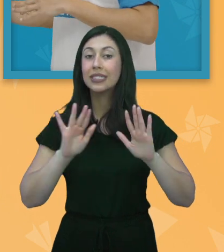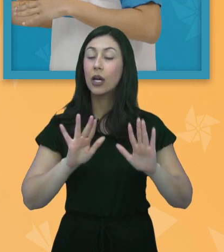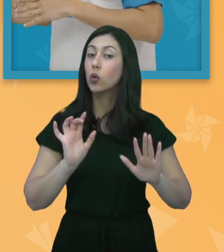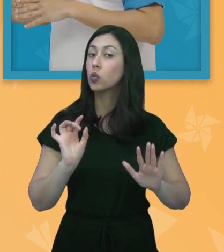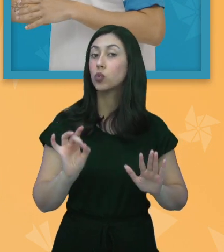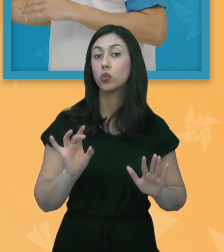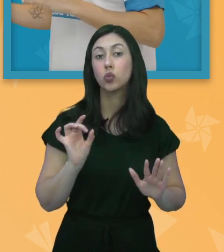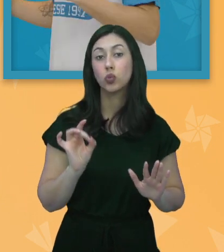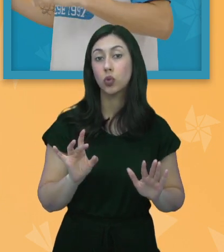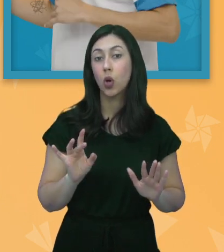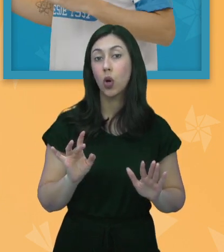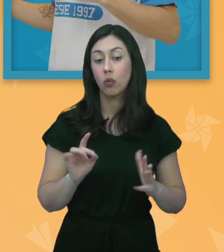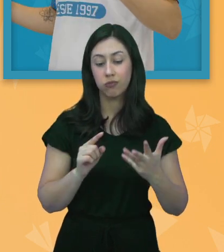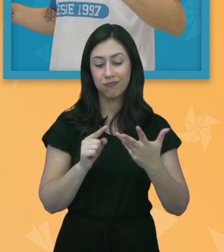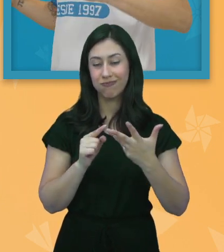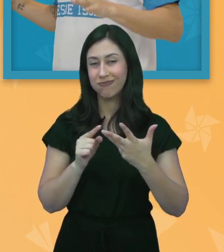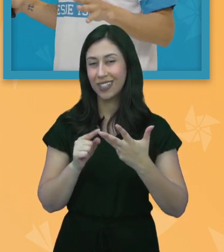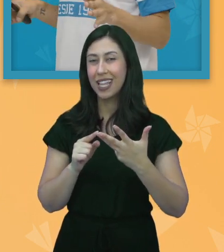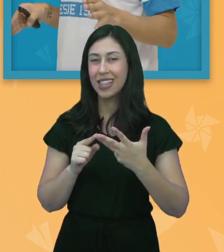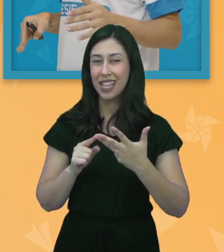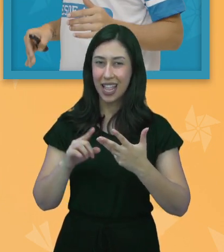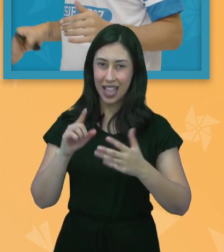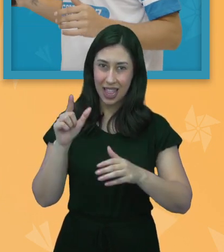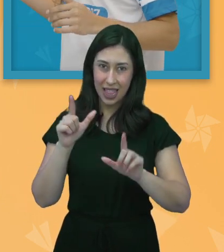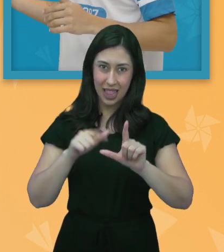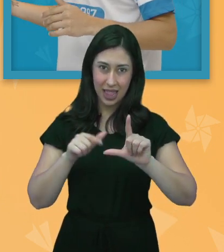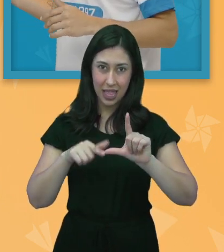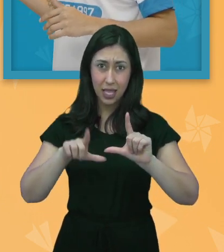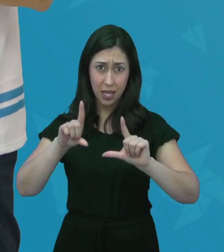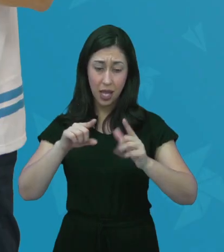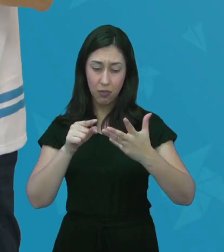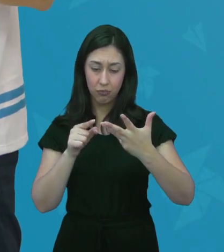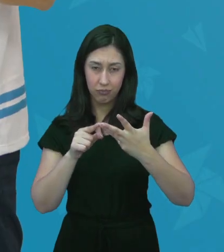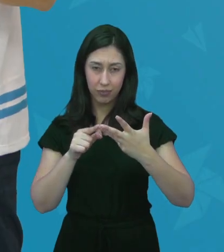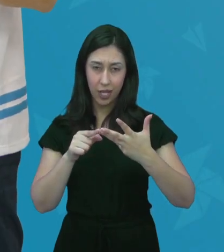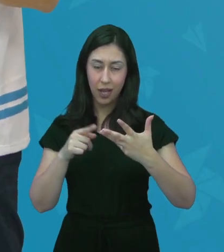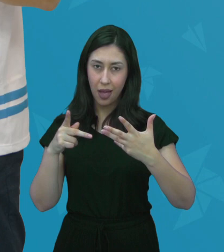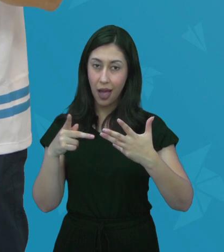só o sistema 4 da alternativa D que estaria incorreto. Então,